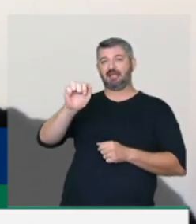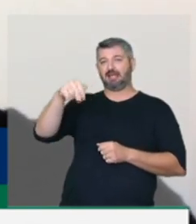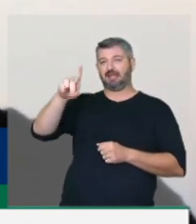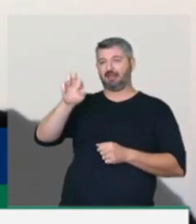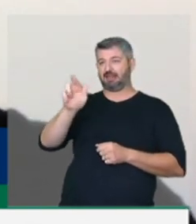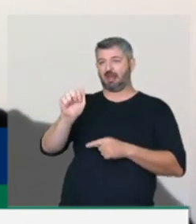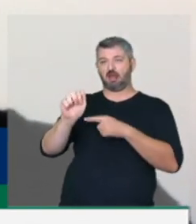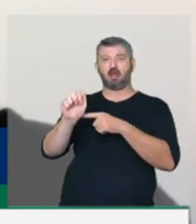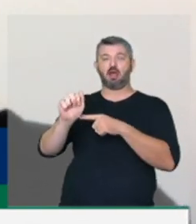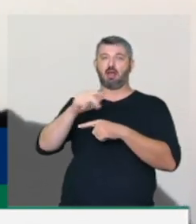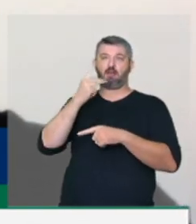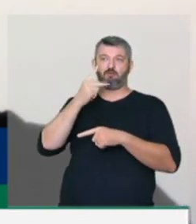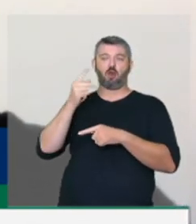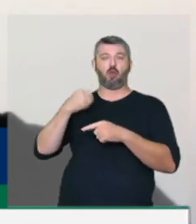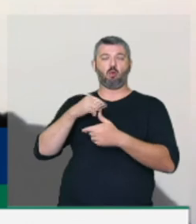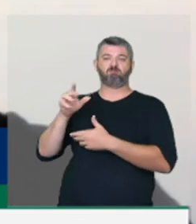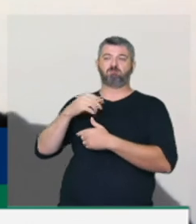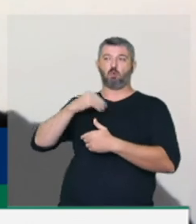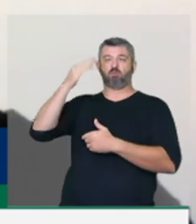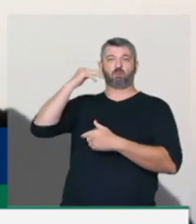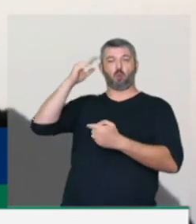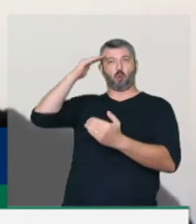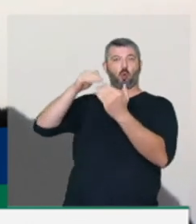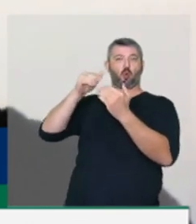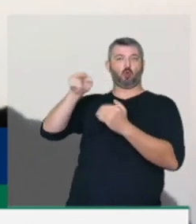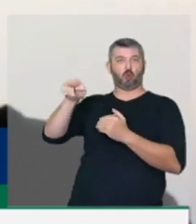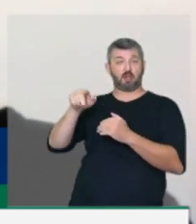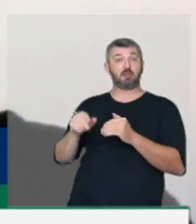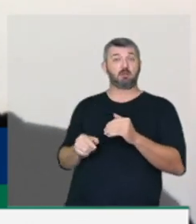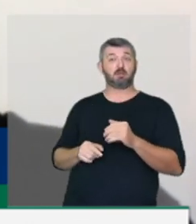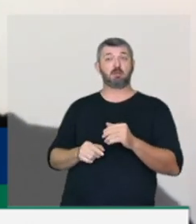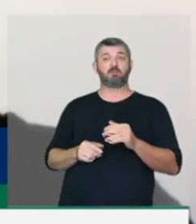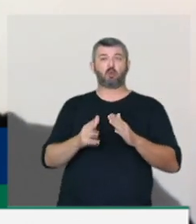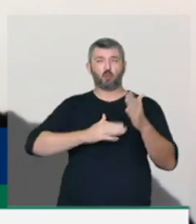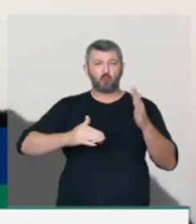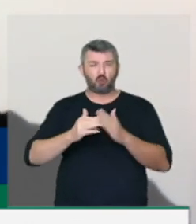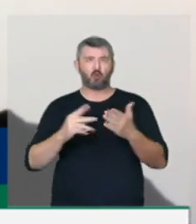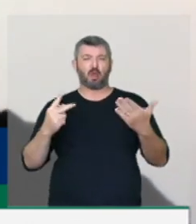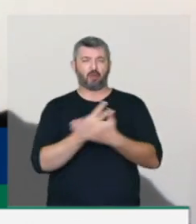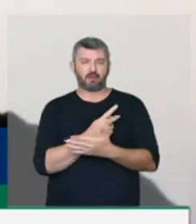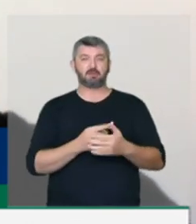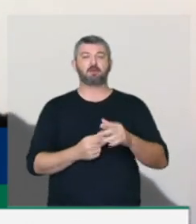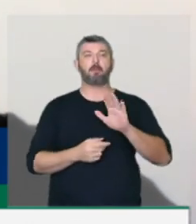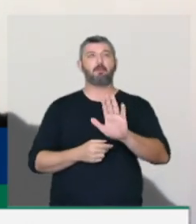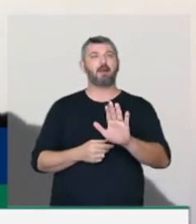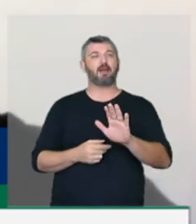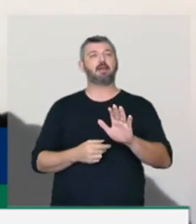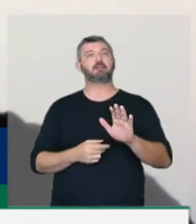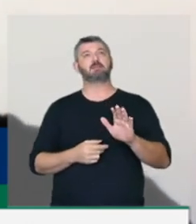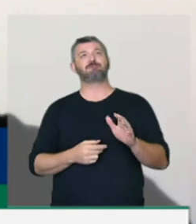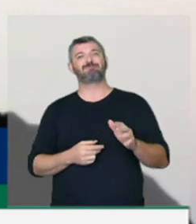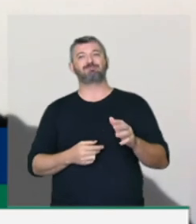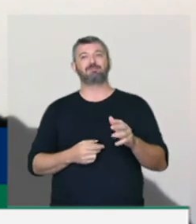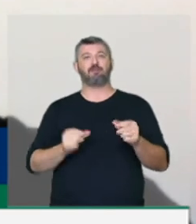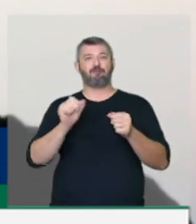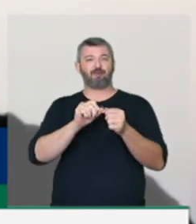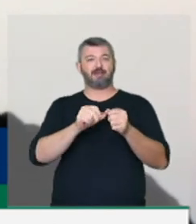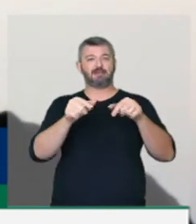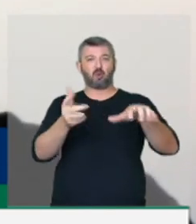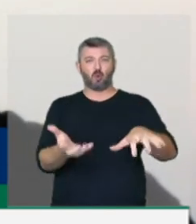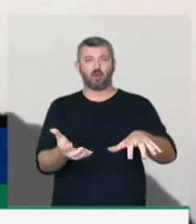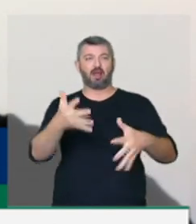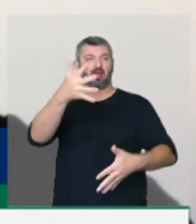por ter, não somente por todo o episódio, mas por ter tornado esse impasse dentro do Congresso,